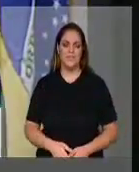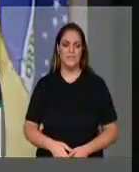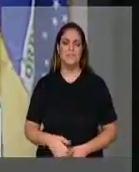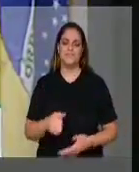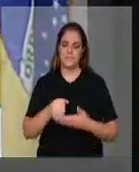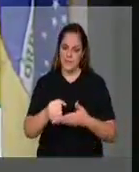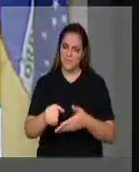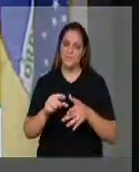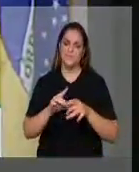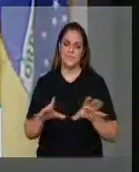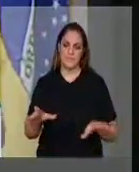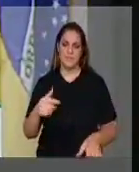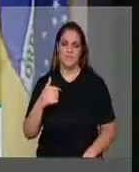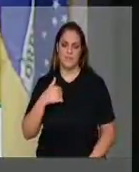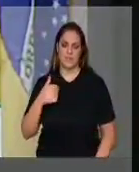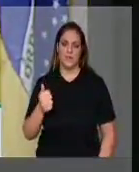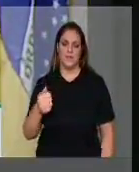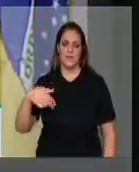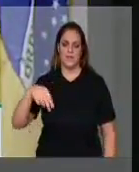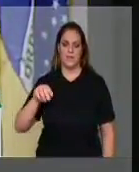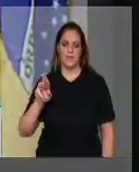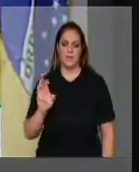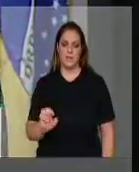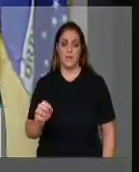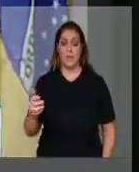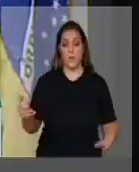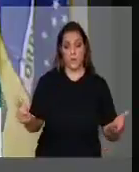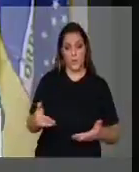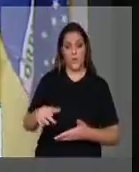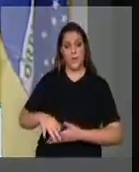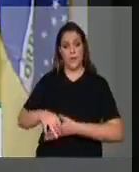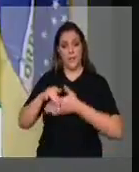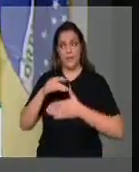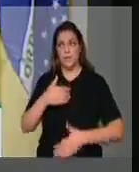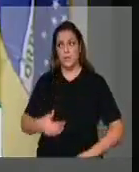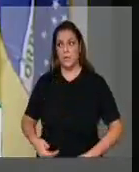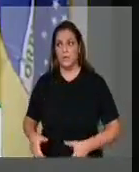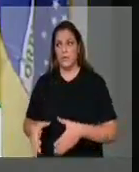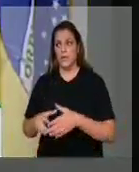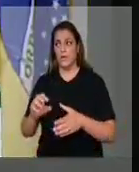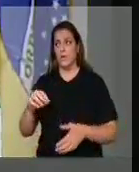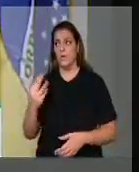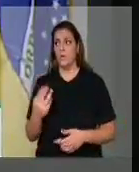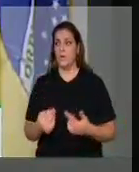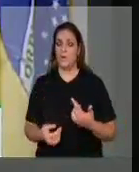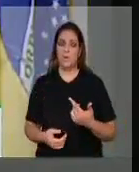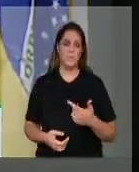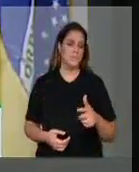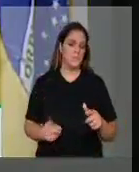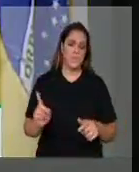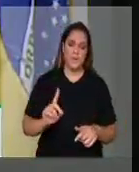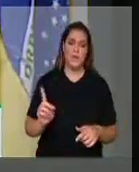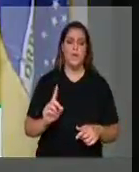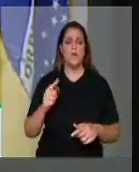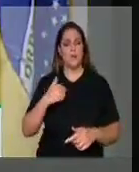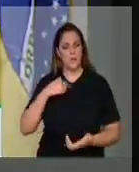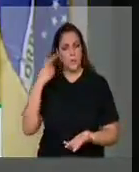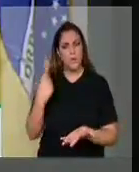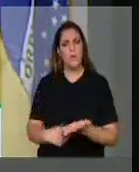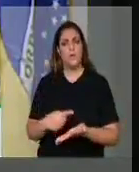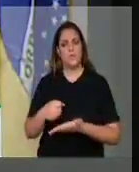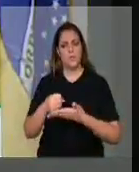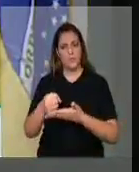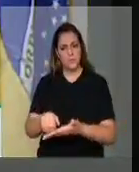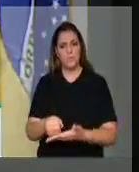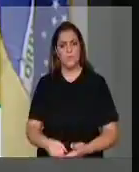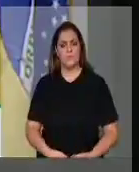do deputado André, independente de hoje estar líder do governo, mas o meu compromisso nesse caso é com os agentes comunitários de saúde, de